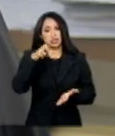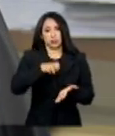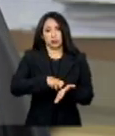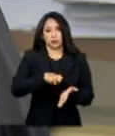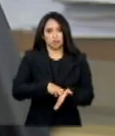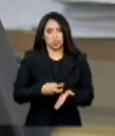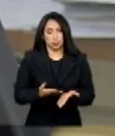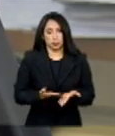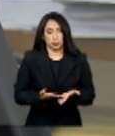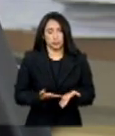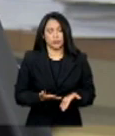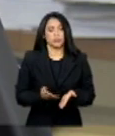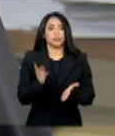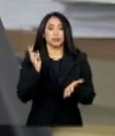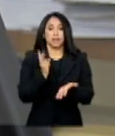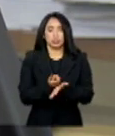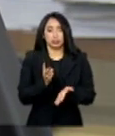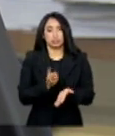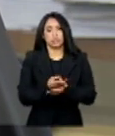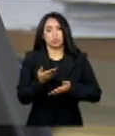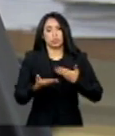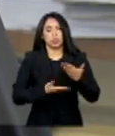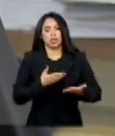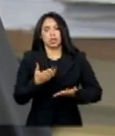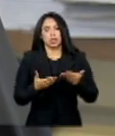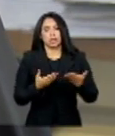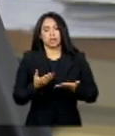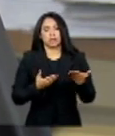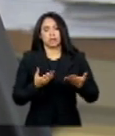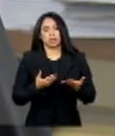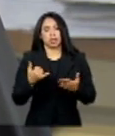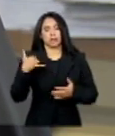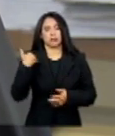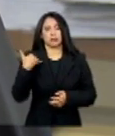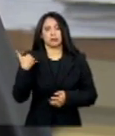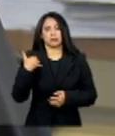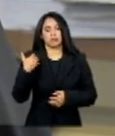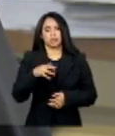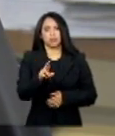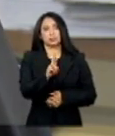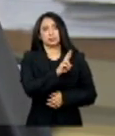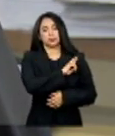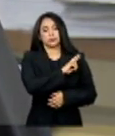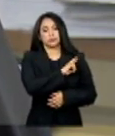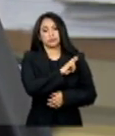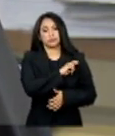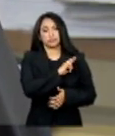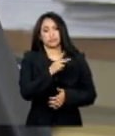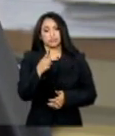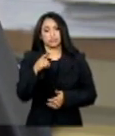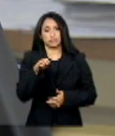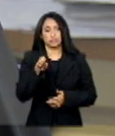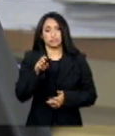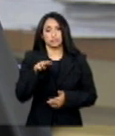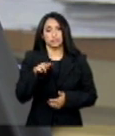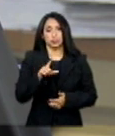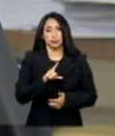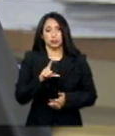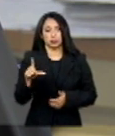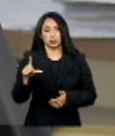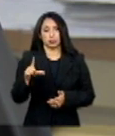no mesmo sentido ao tratar da definição de idade para a responsabilidade penal mas com razões aplicáveis